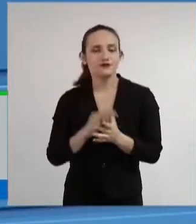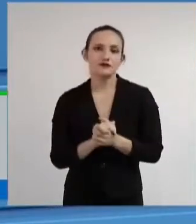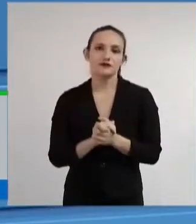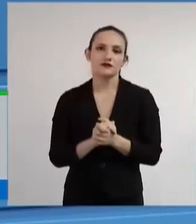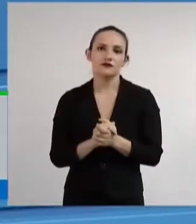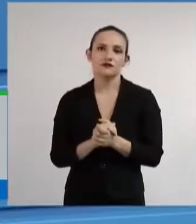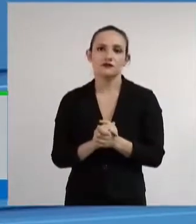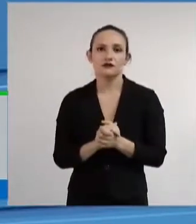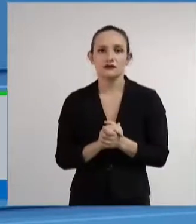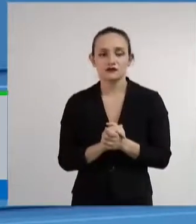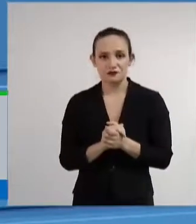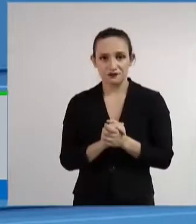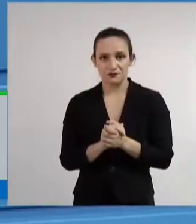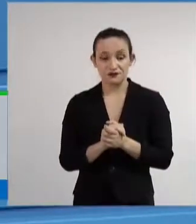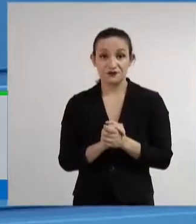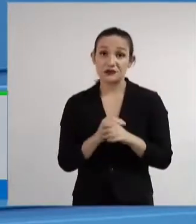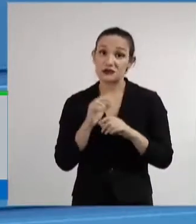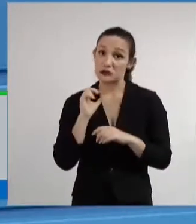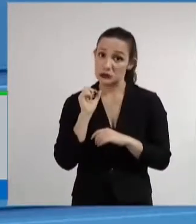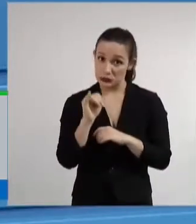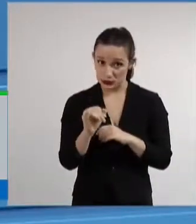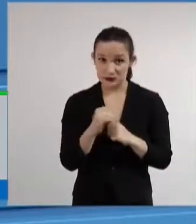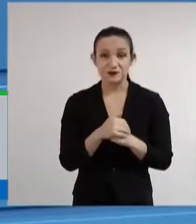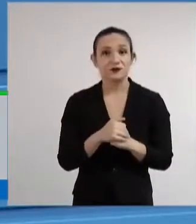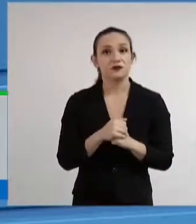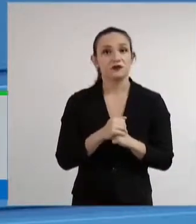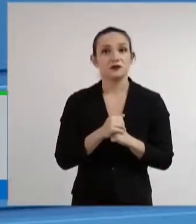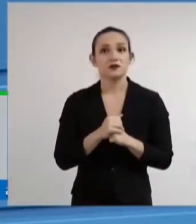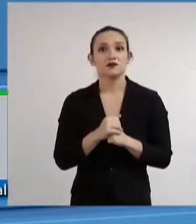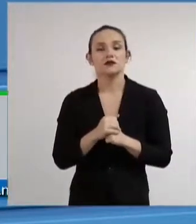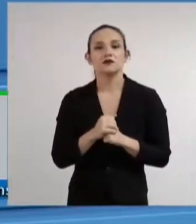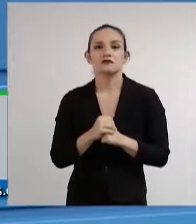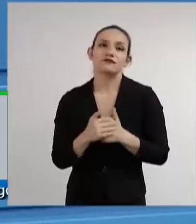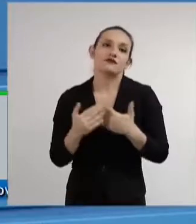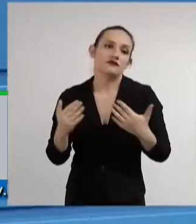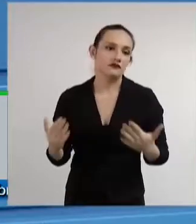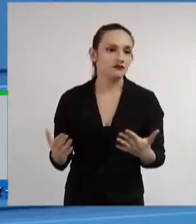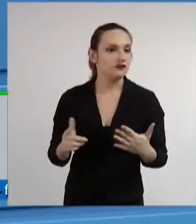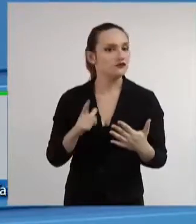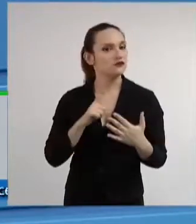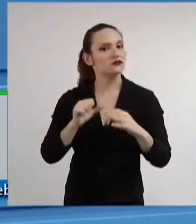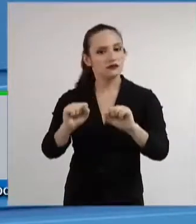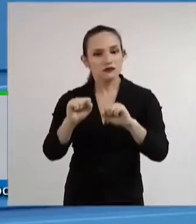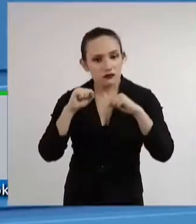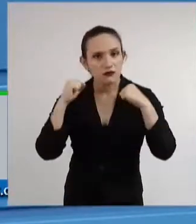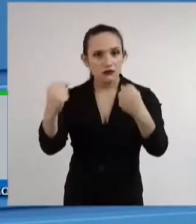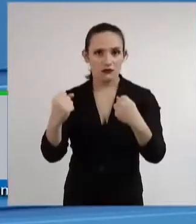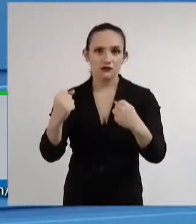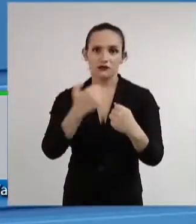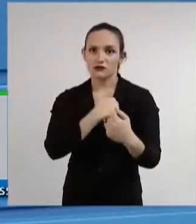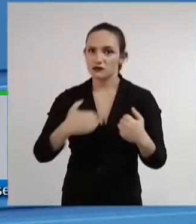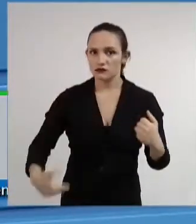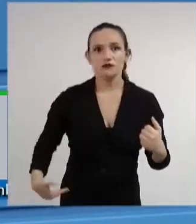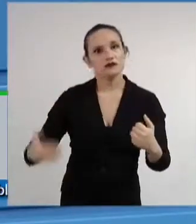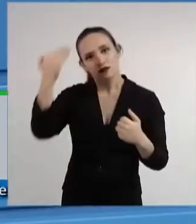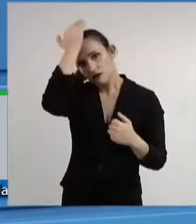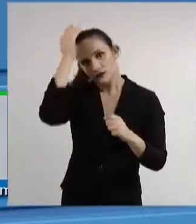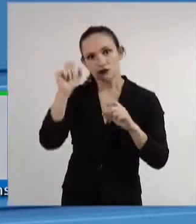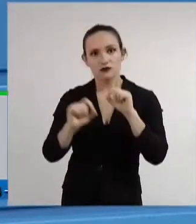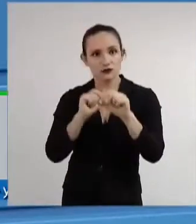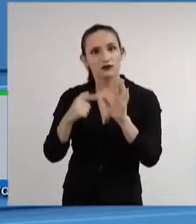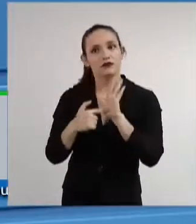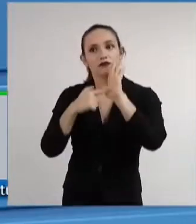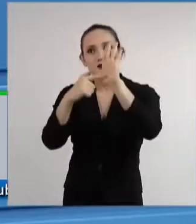se efetivamente o que se levanta hoje, com todo o esforço do governo Reinaldo Zambuja, de mostrar para a